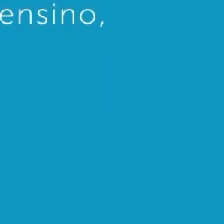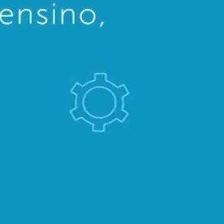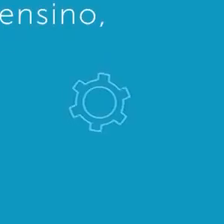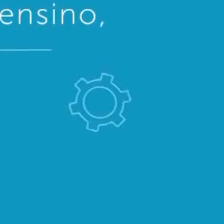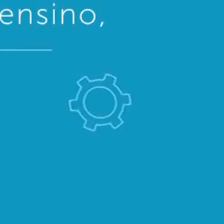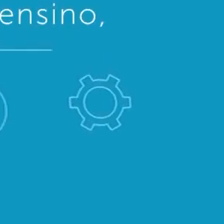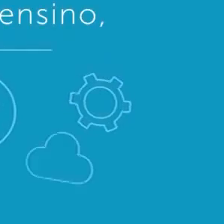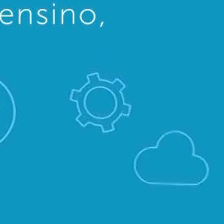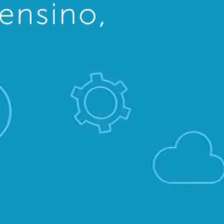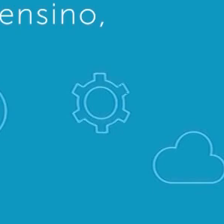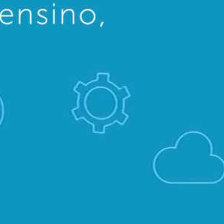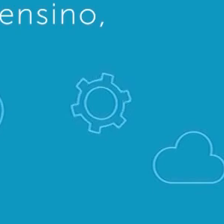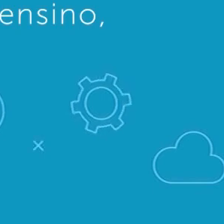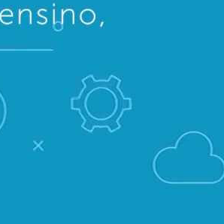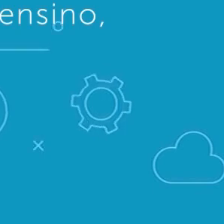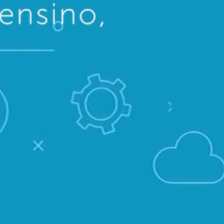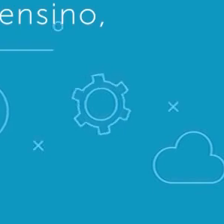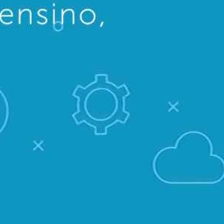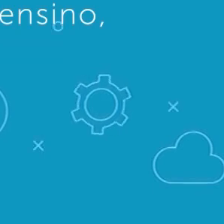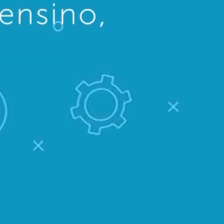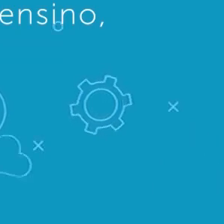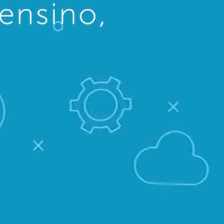E aí